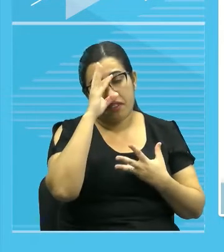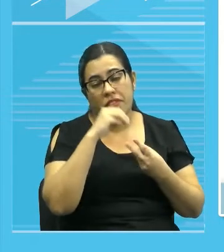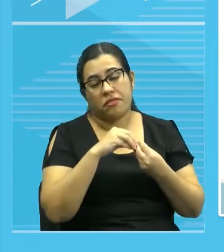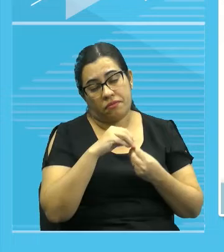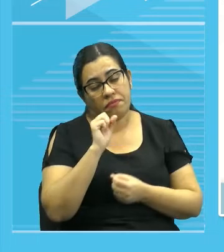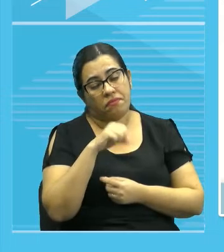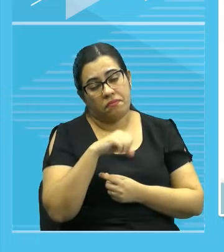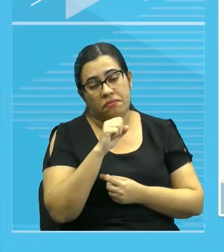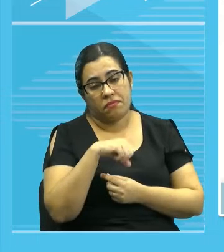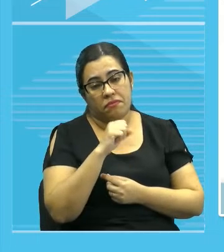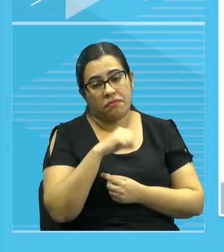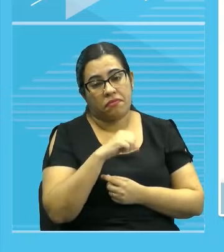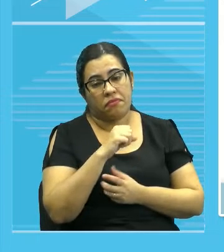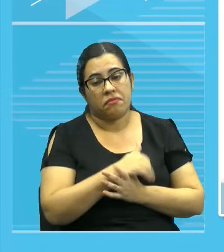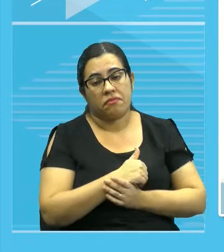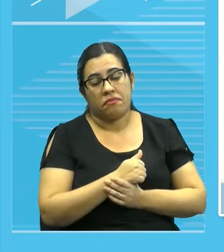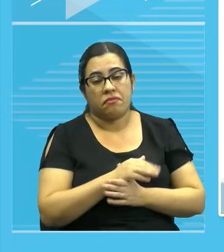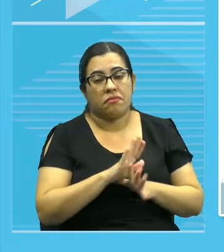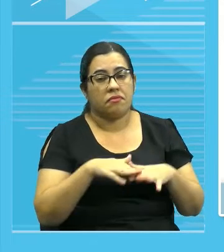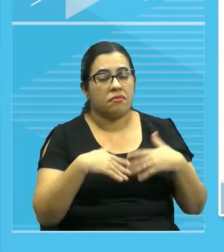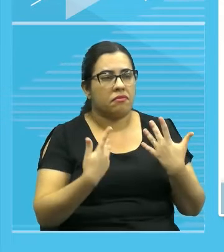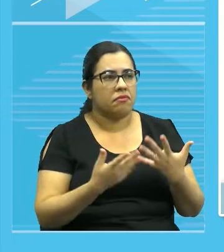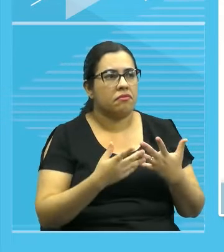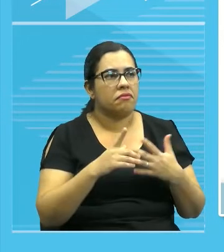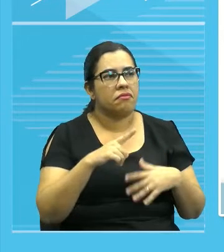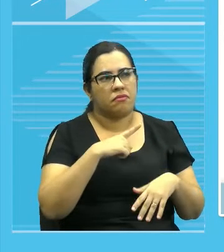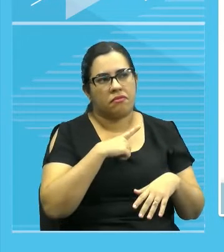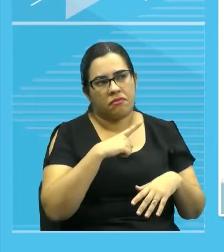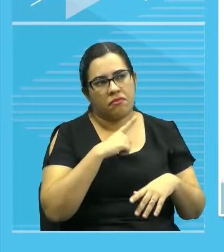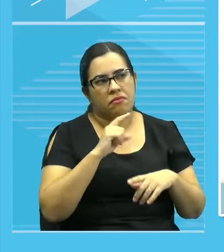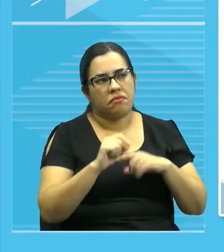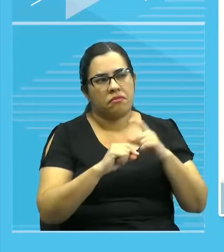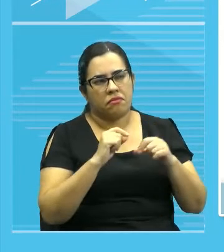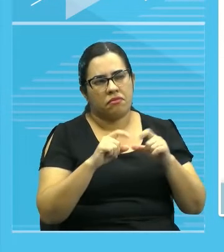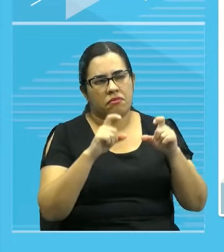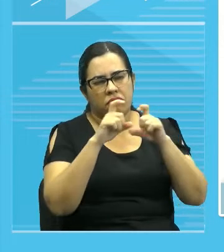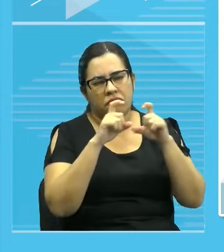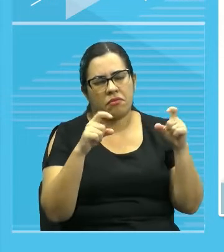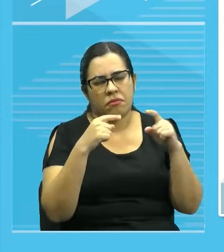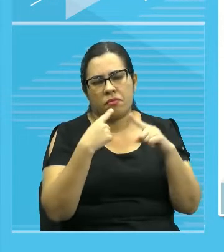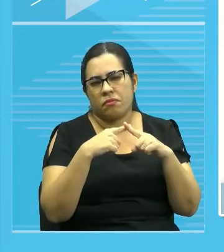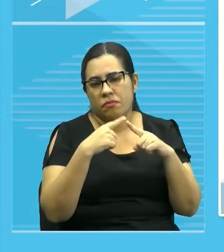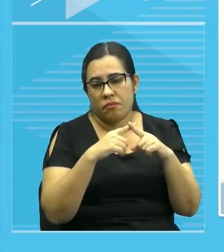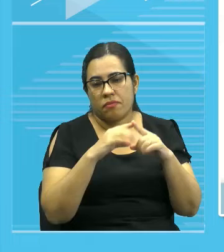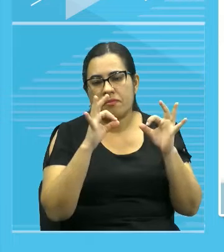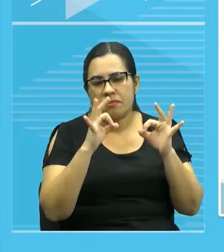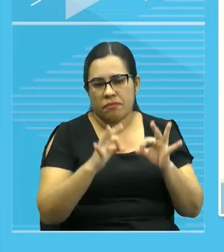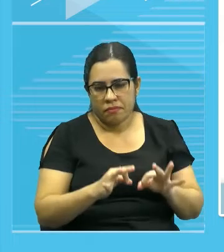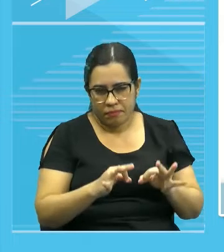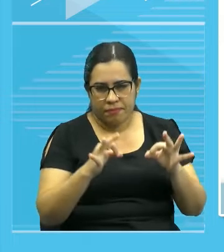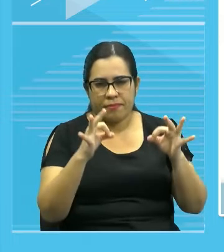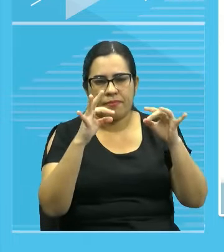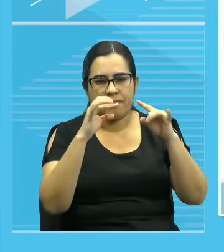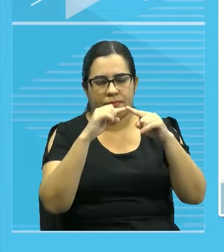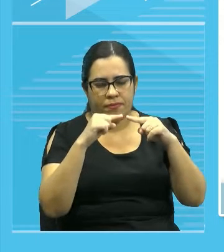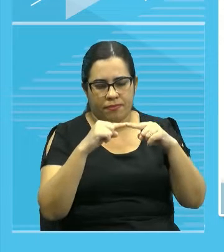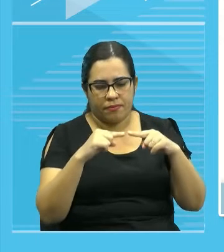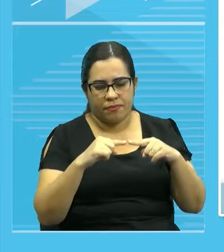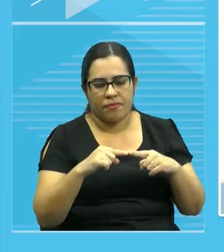se infere quando tem denunciado se deduz se infere é porque não vai estar literalmente lá